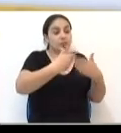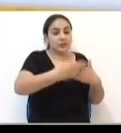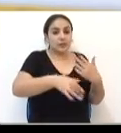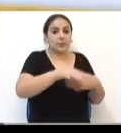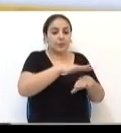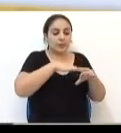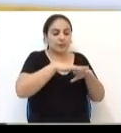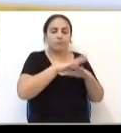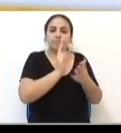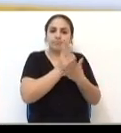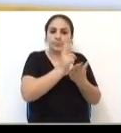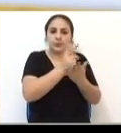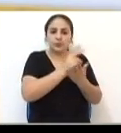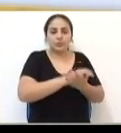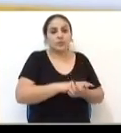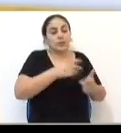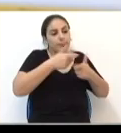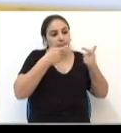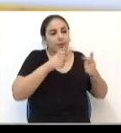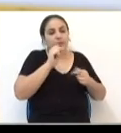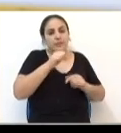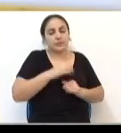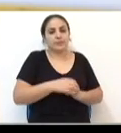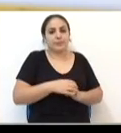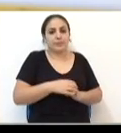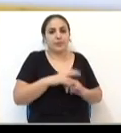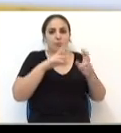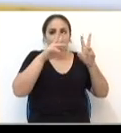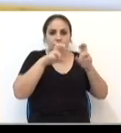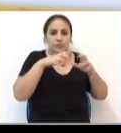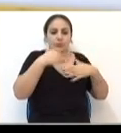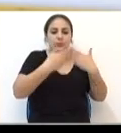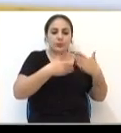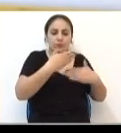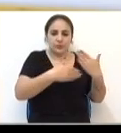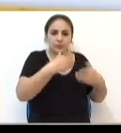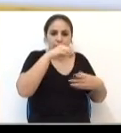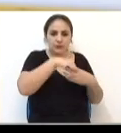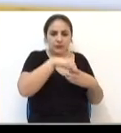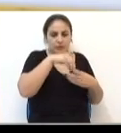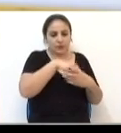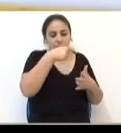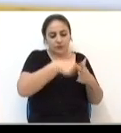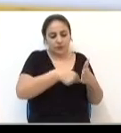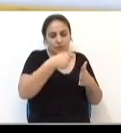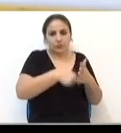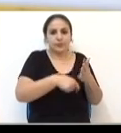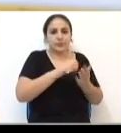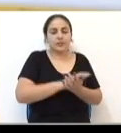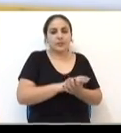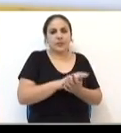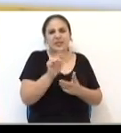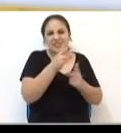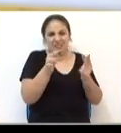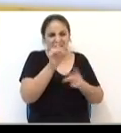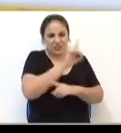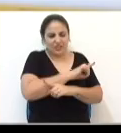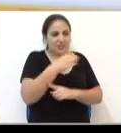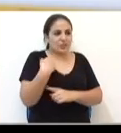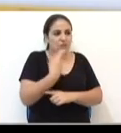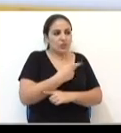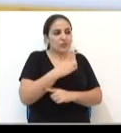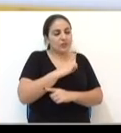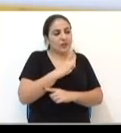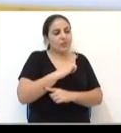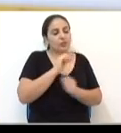ser mantido, para ampliar, mas foi sim uma evolução dentro da causa, e esses dias mesmo a